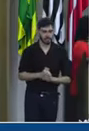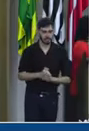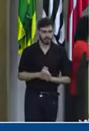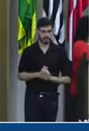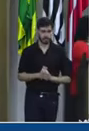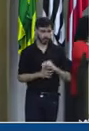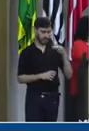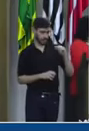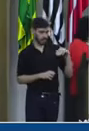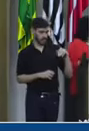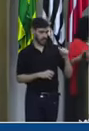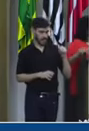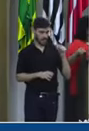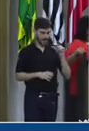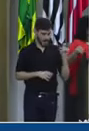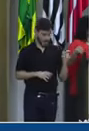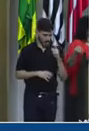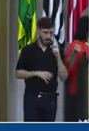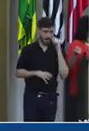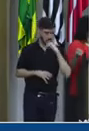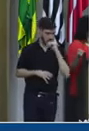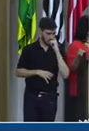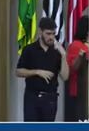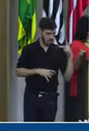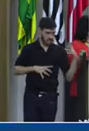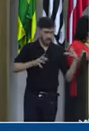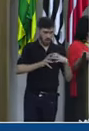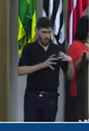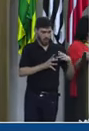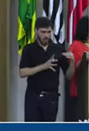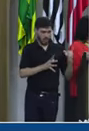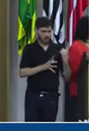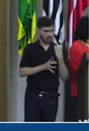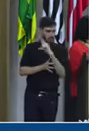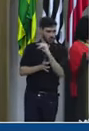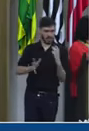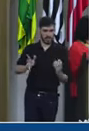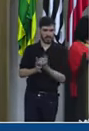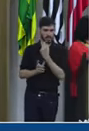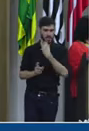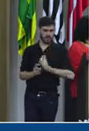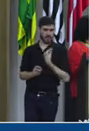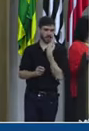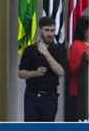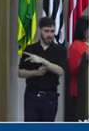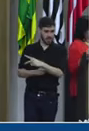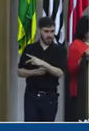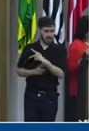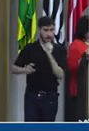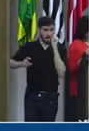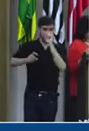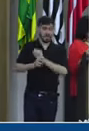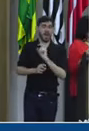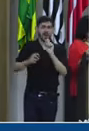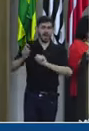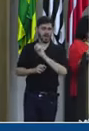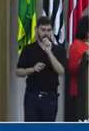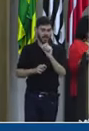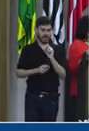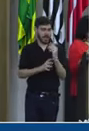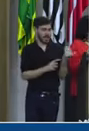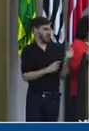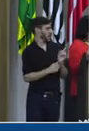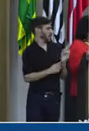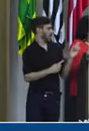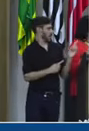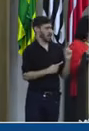Quando Amalé e a mãe saem da comunidade para salvar a vida de Amalé, a gente interrompeu a adolescência do Kakatsa.